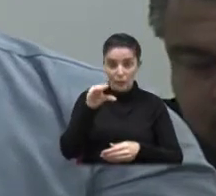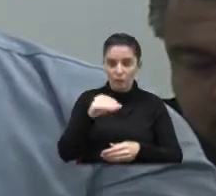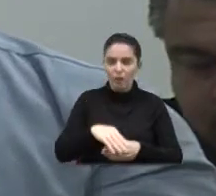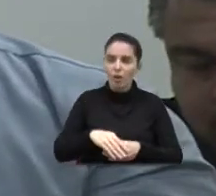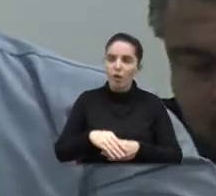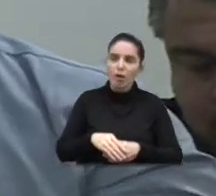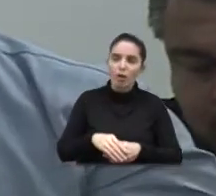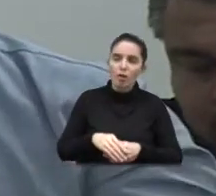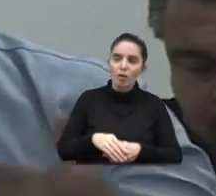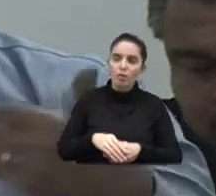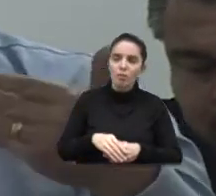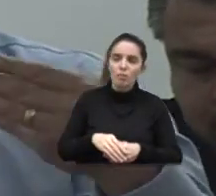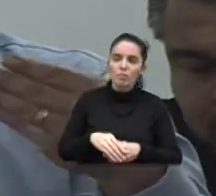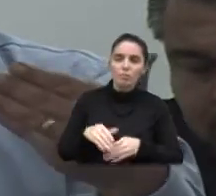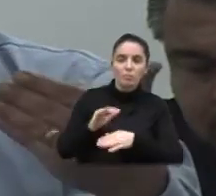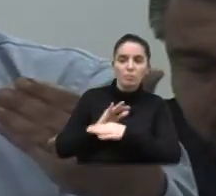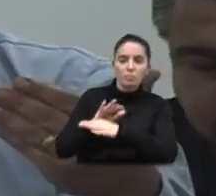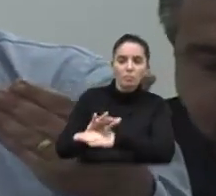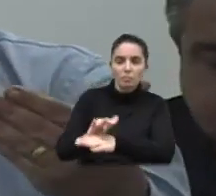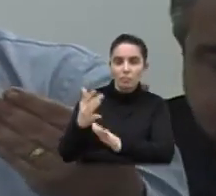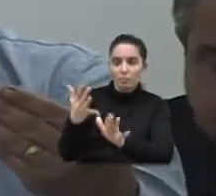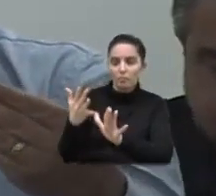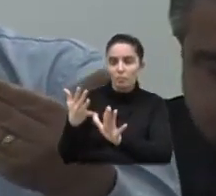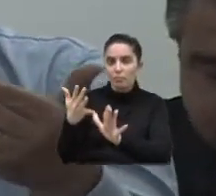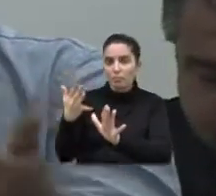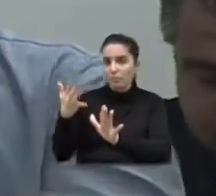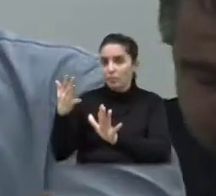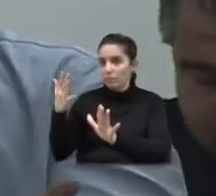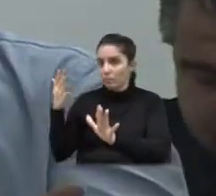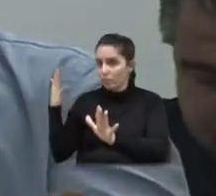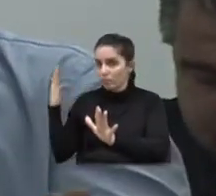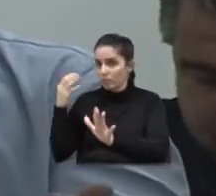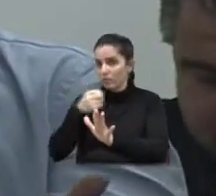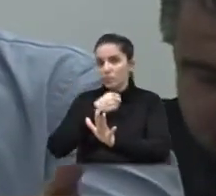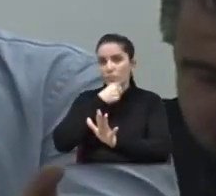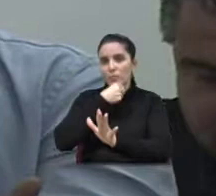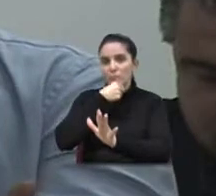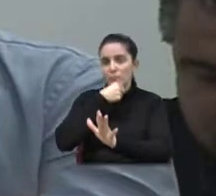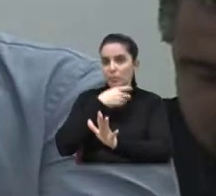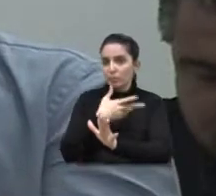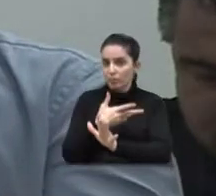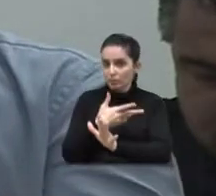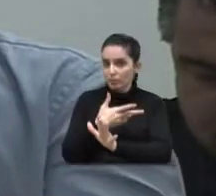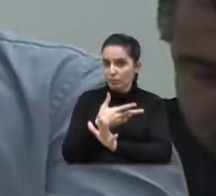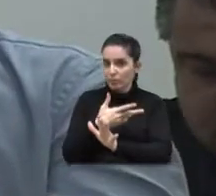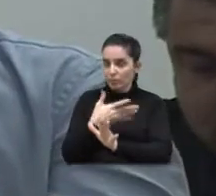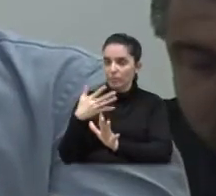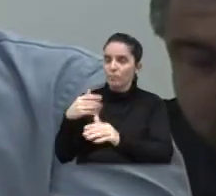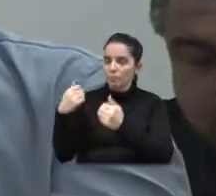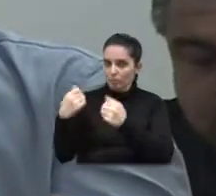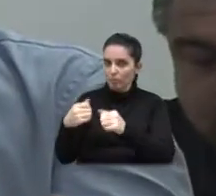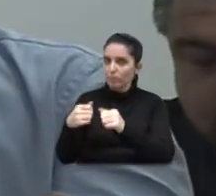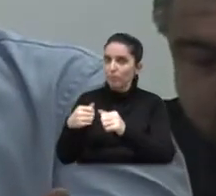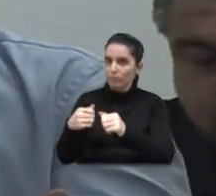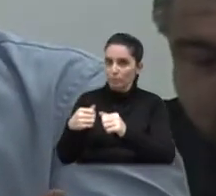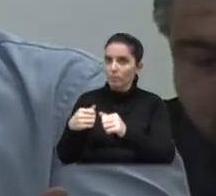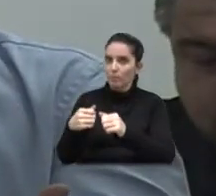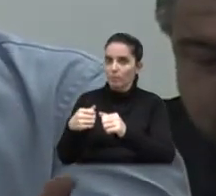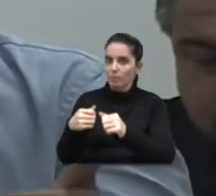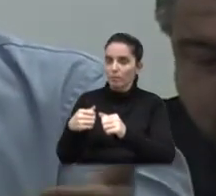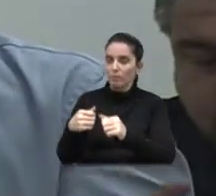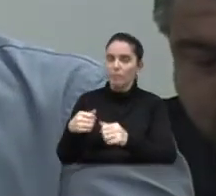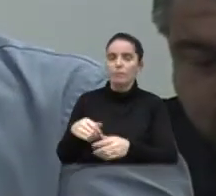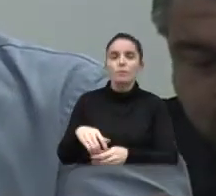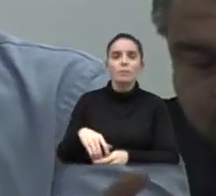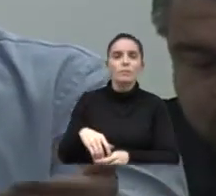Pessoas na fila de idosos, que é preferencial para idoso, uma